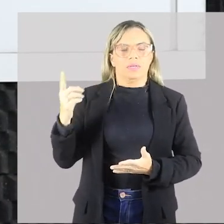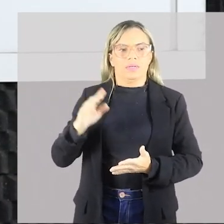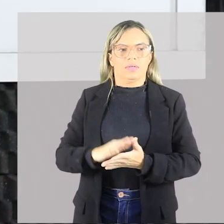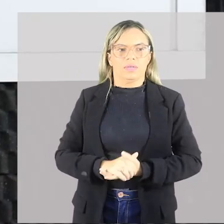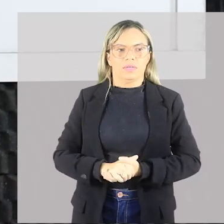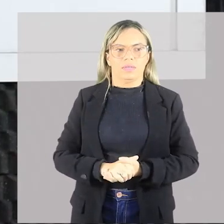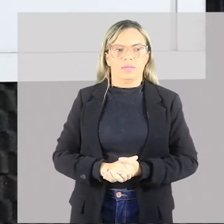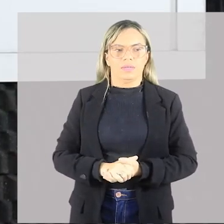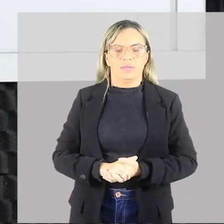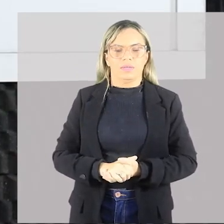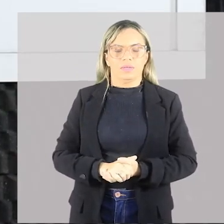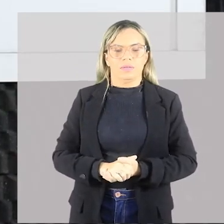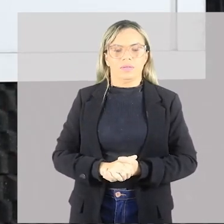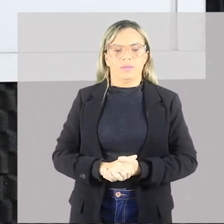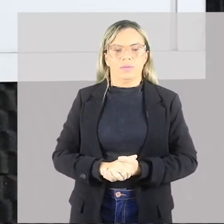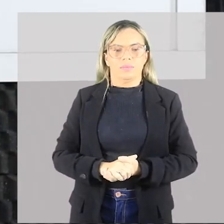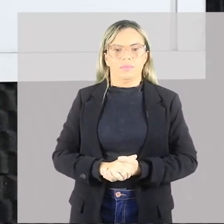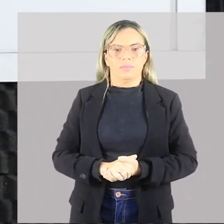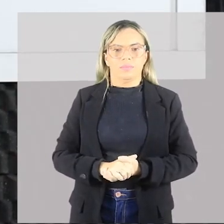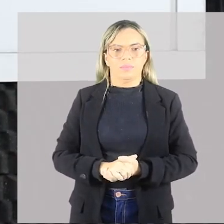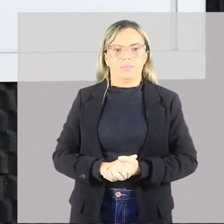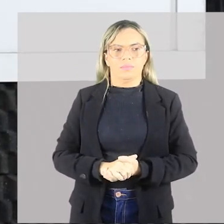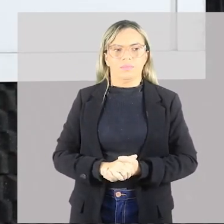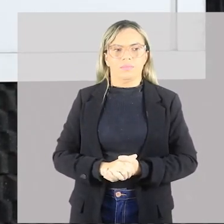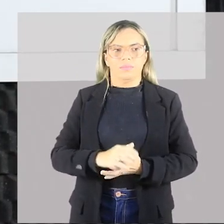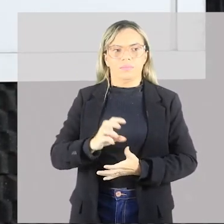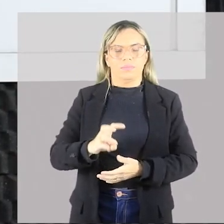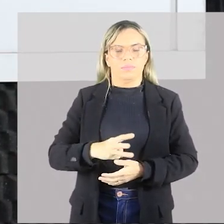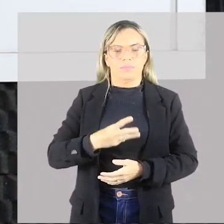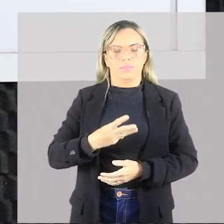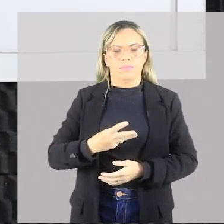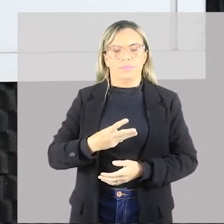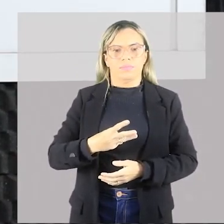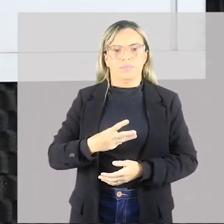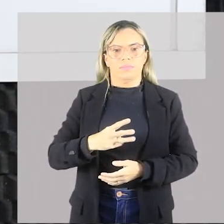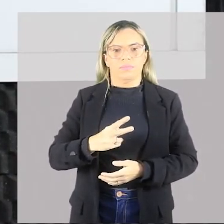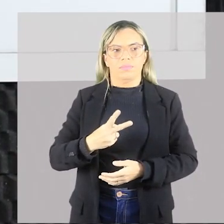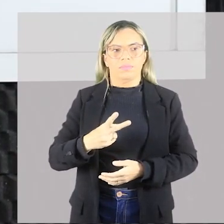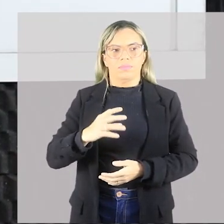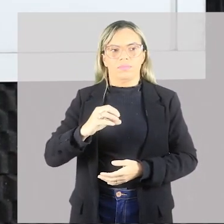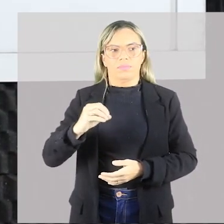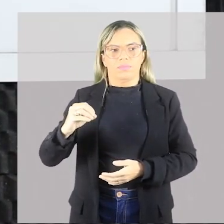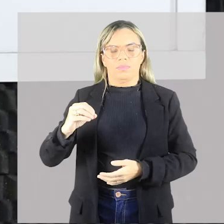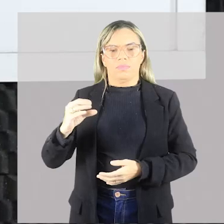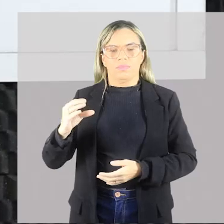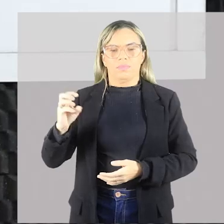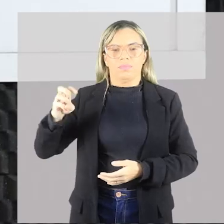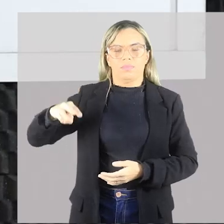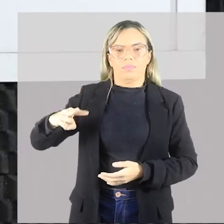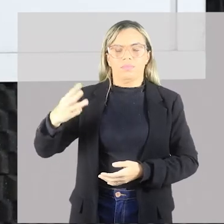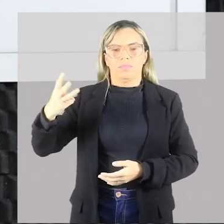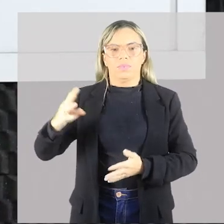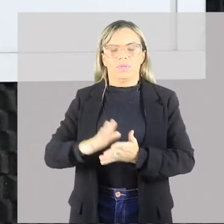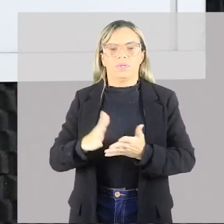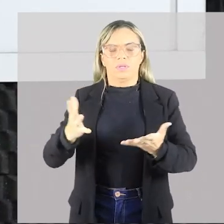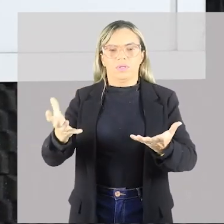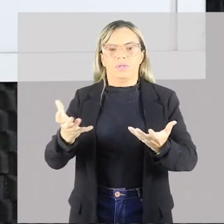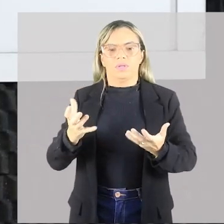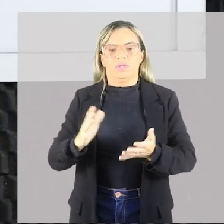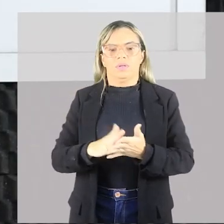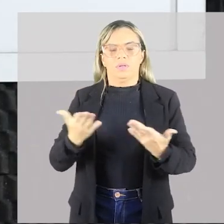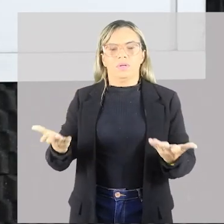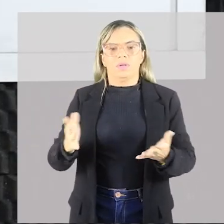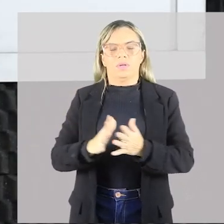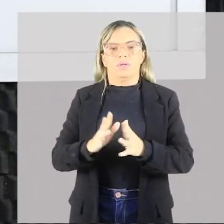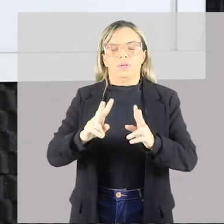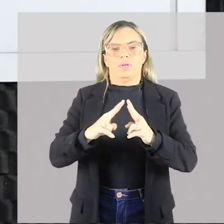3.200 centímetros cúbicos. Beleza. E se eu quisesse, galera, calcular só o volume interno, o volume